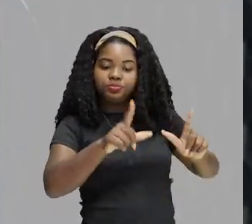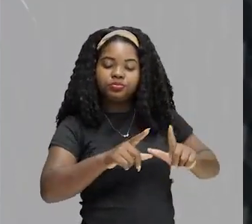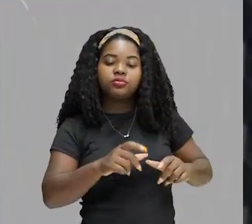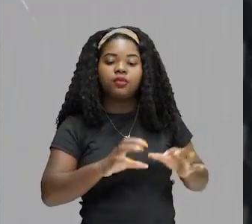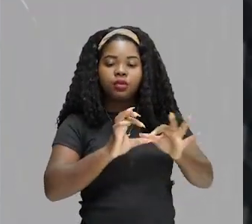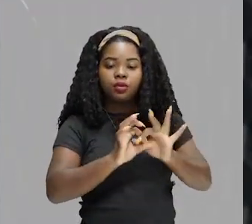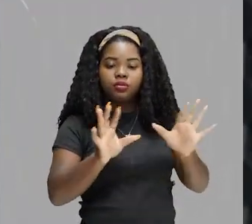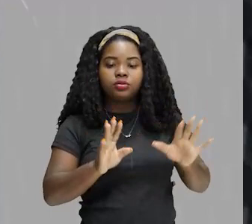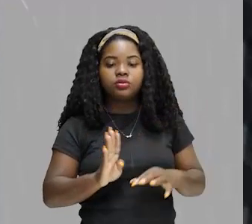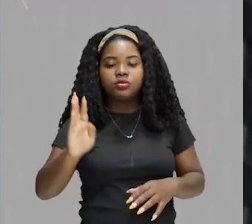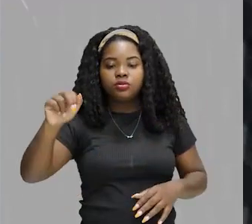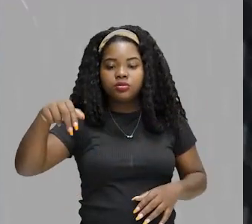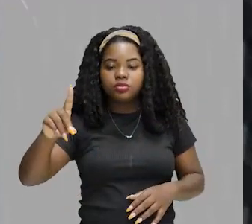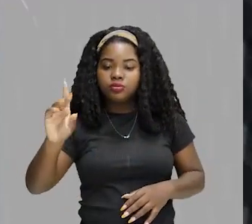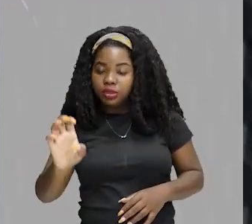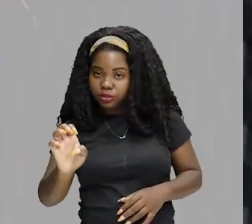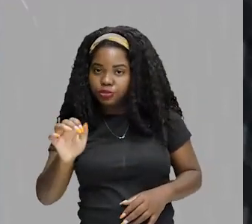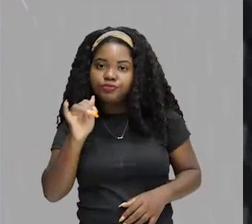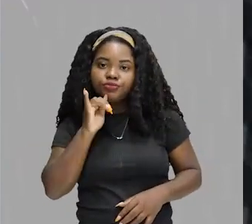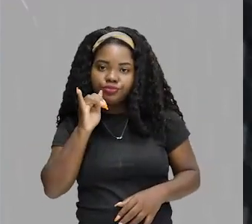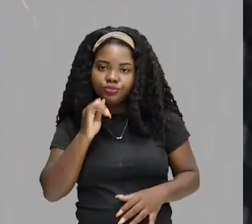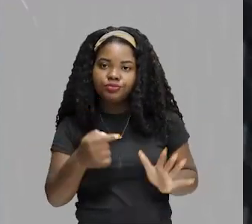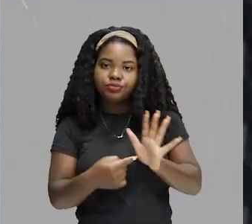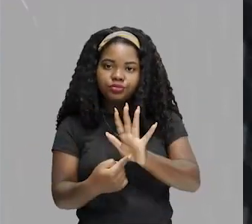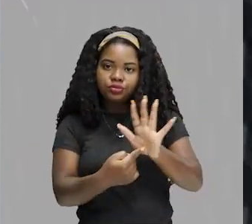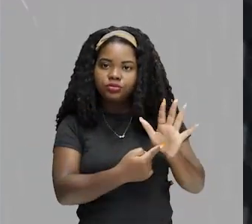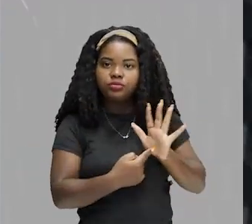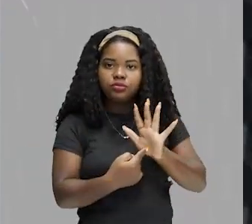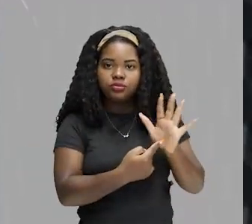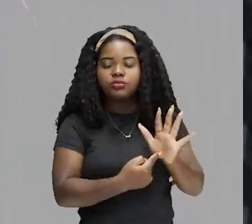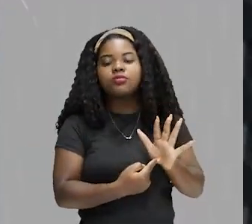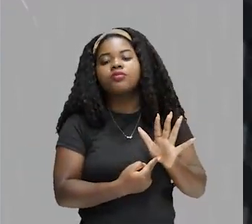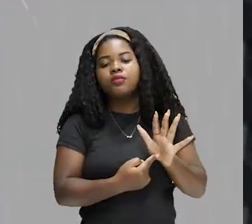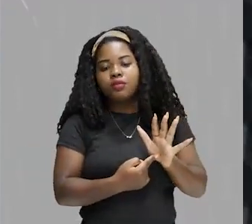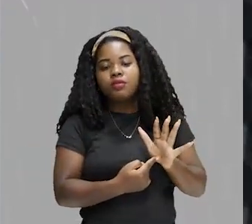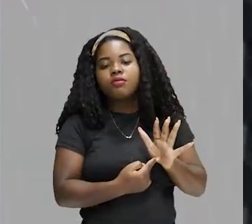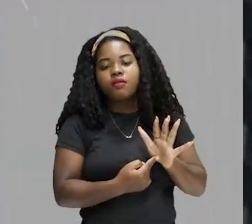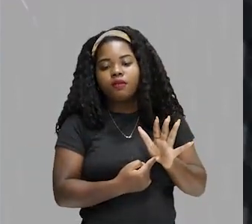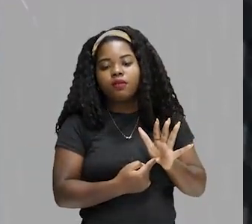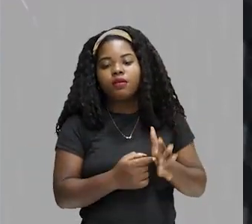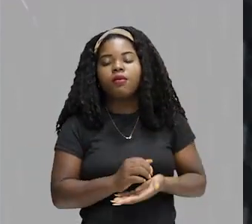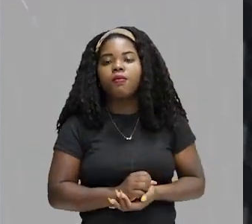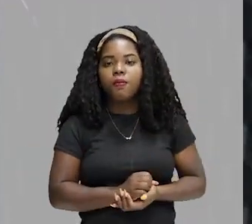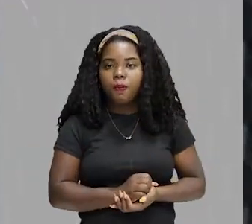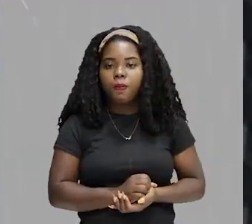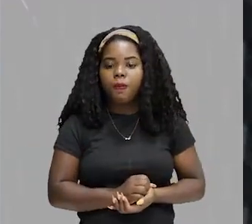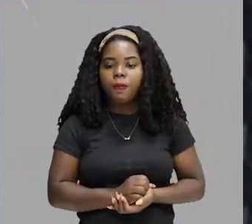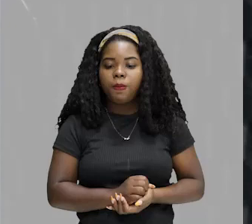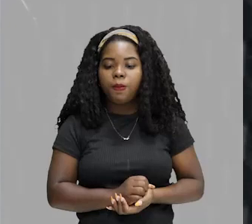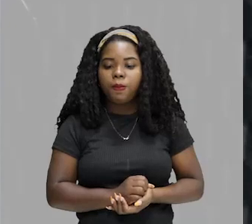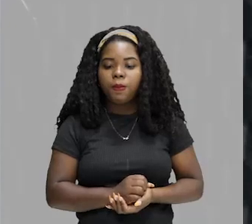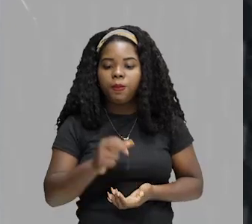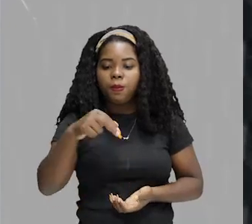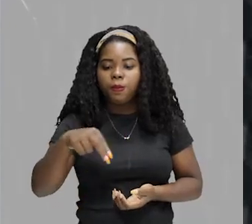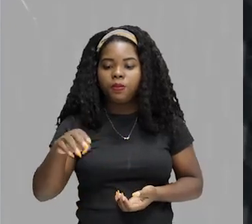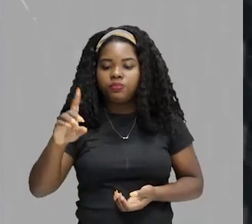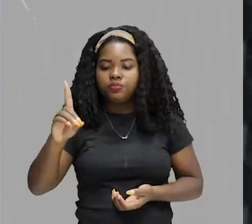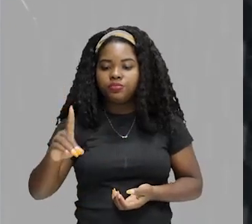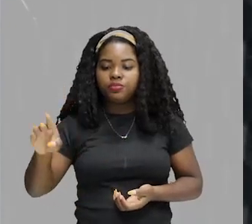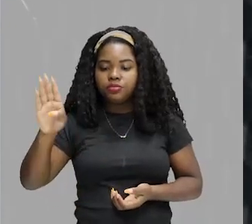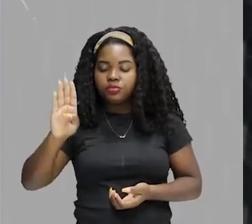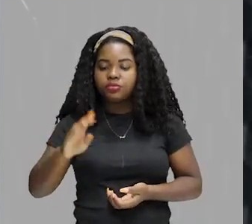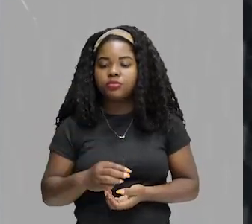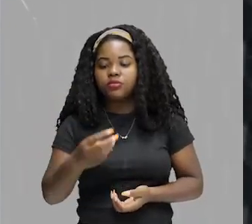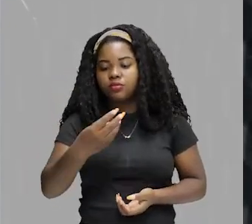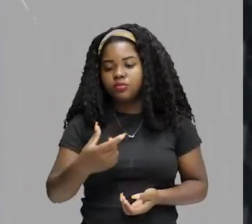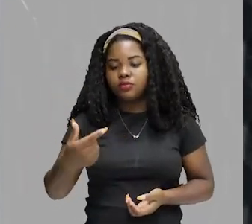como a Band, que mostra os jogos da NBB, que é a Liga Nacional, acontecendo. Então, o que eram de